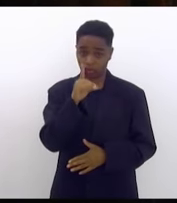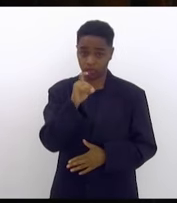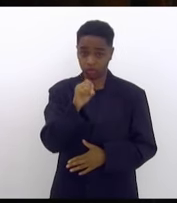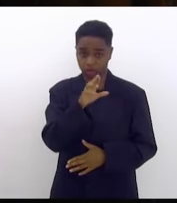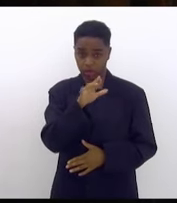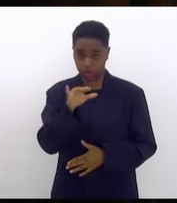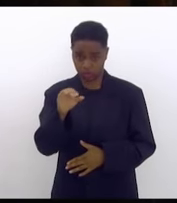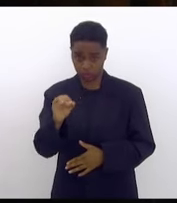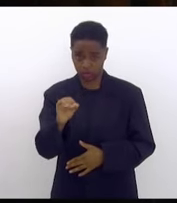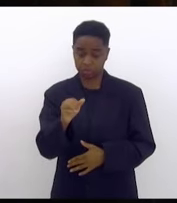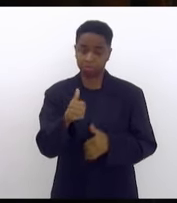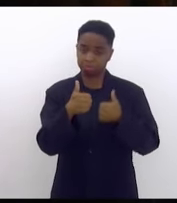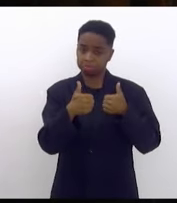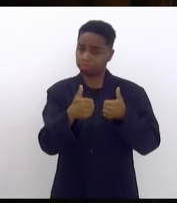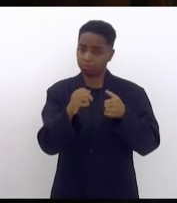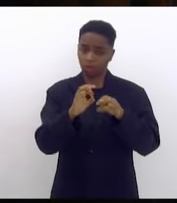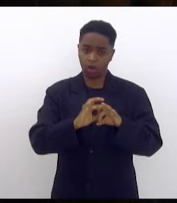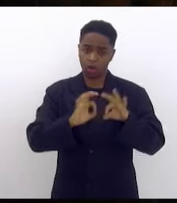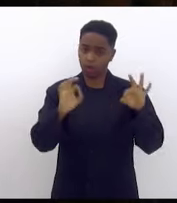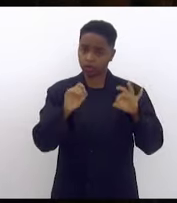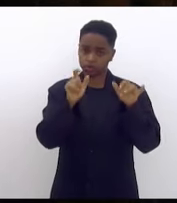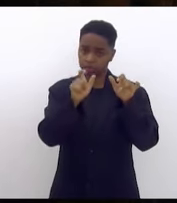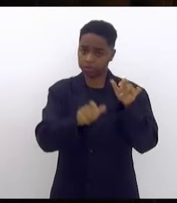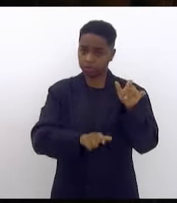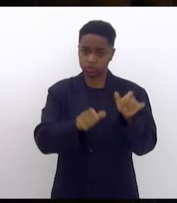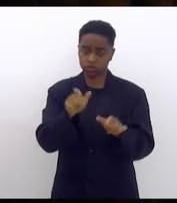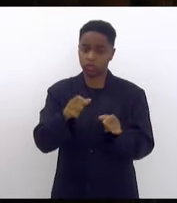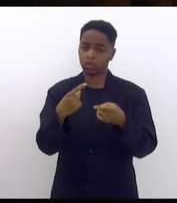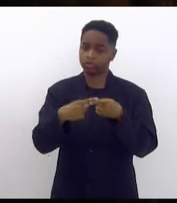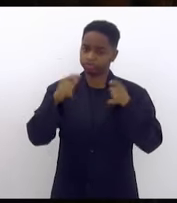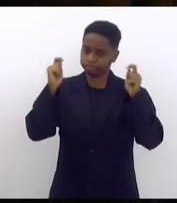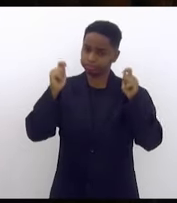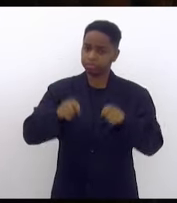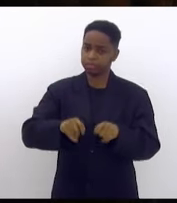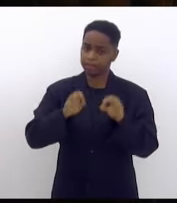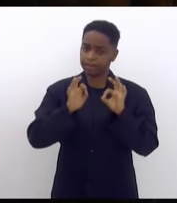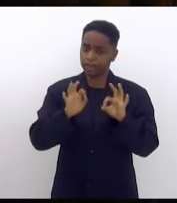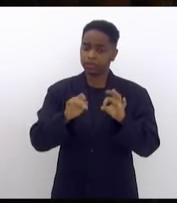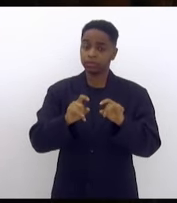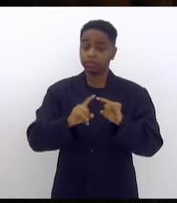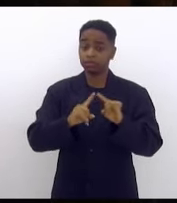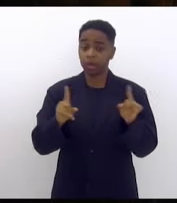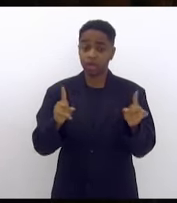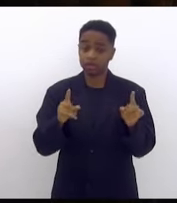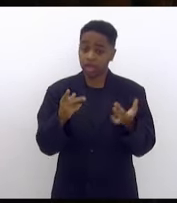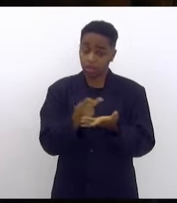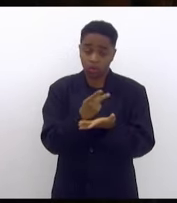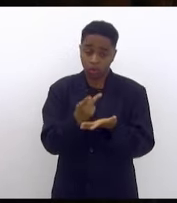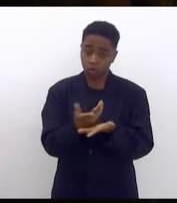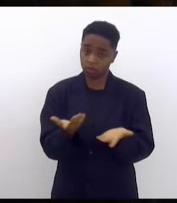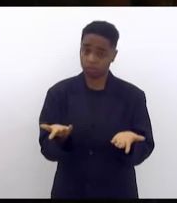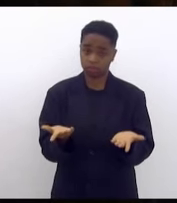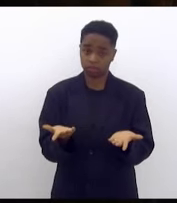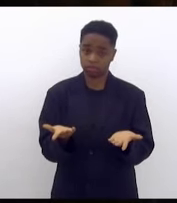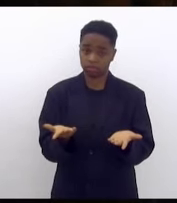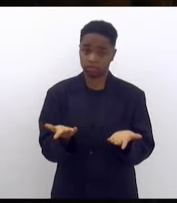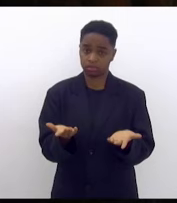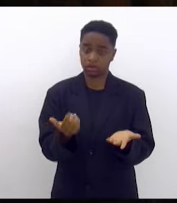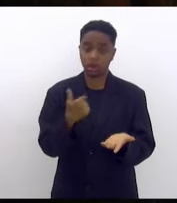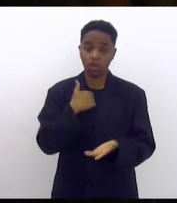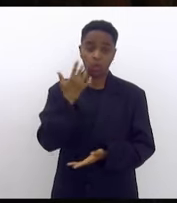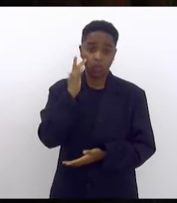é uma pessoa que eu tiro o chapéu pela competência, mas nisso errou. Eu acho que a